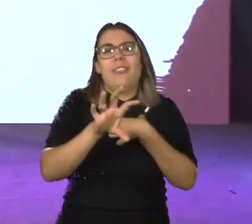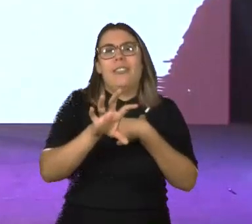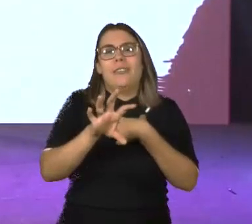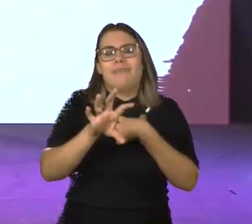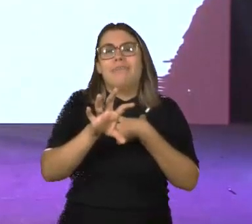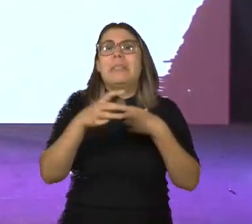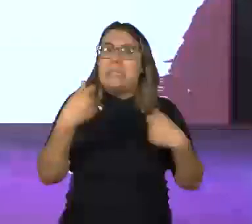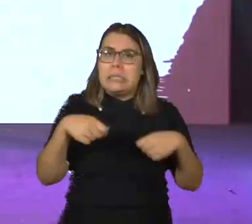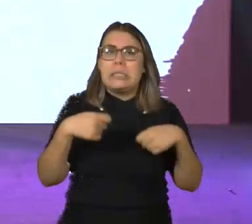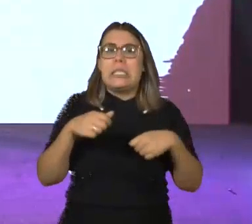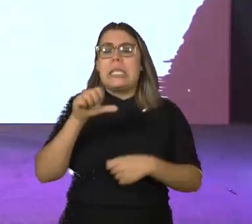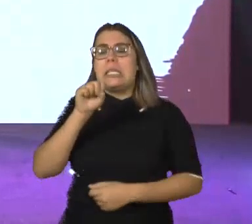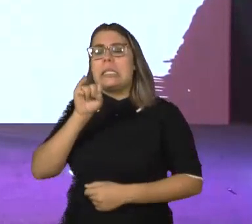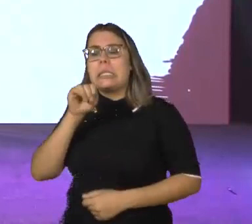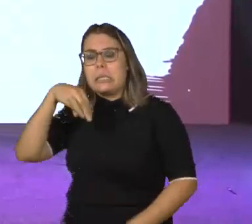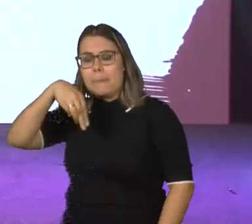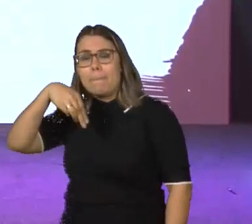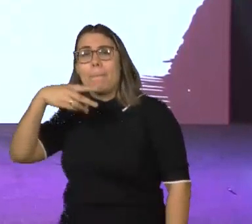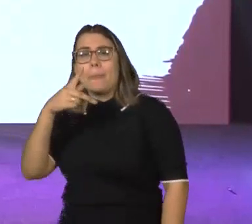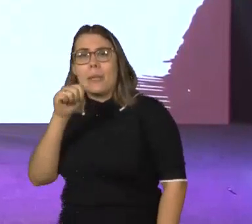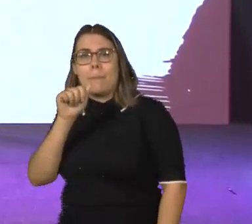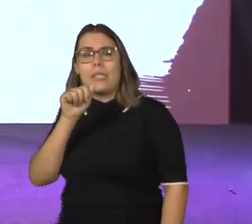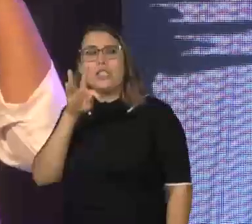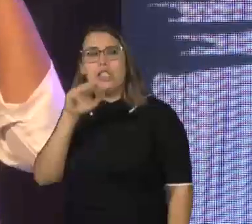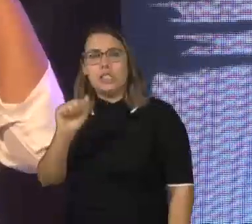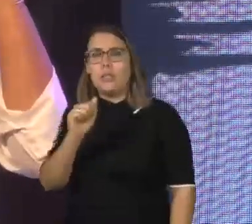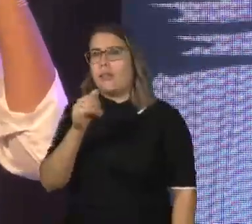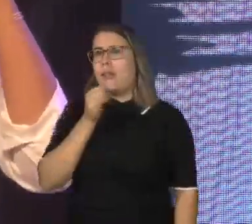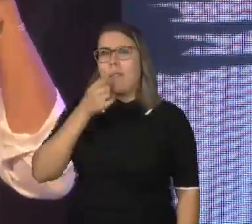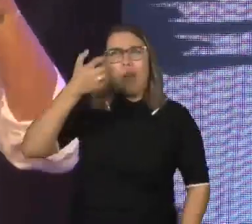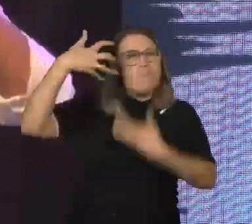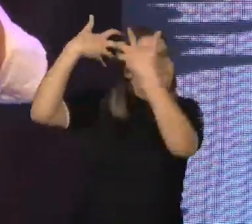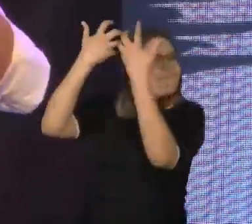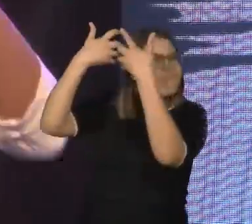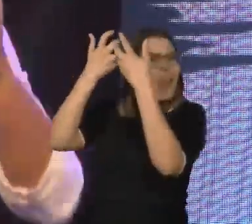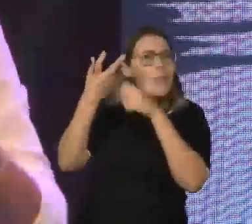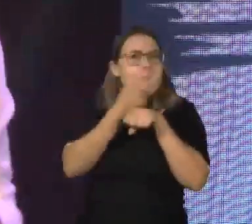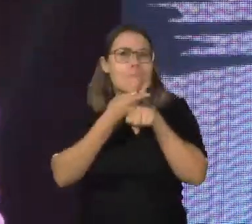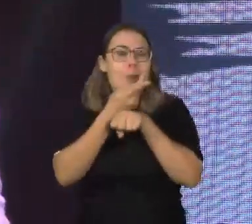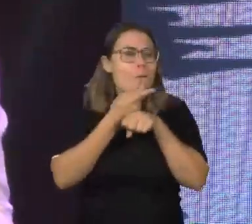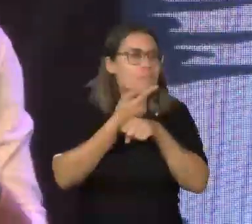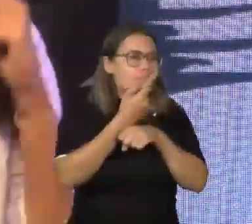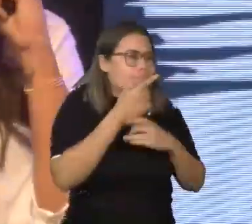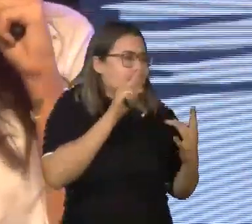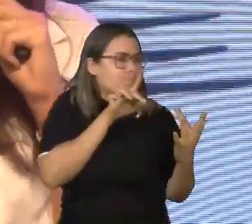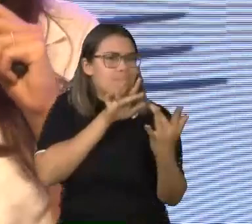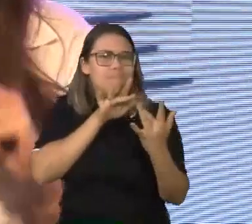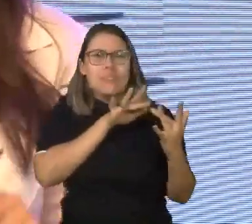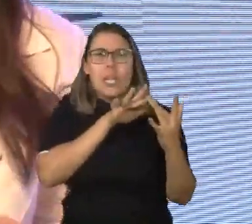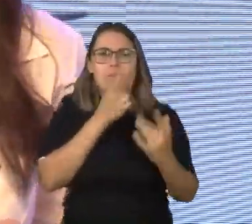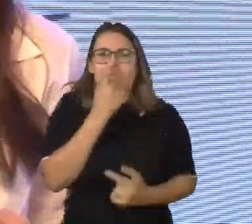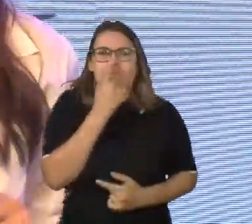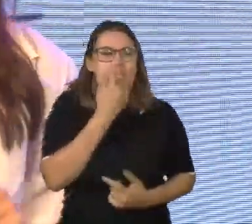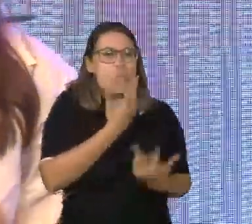simpatia. Simpatia é o nosso cérebro em ação, procurando semelhanças. O nosso